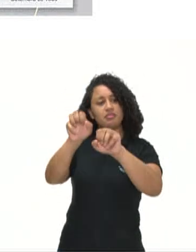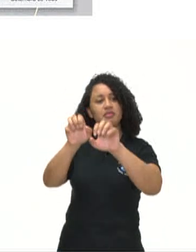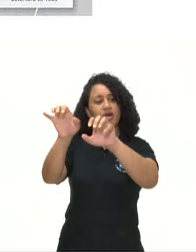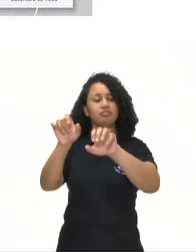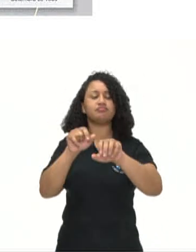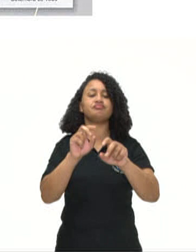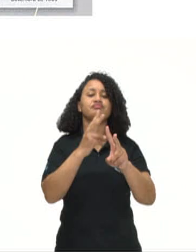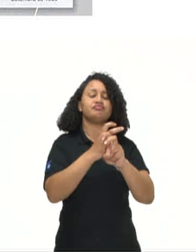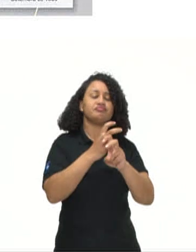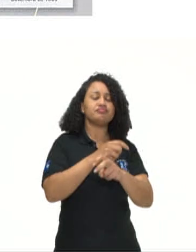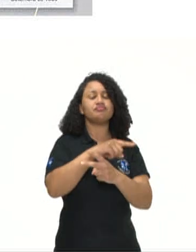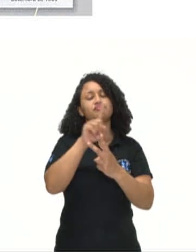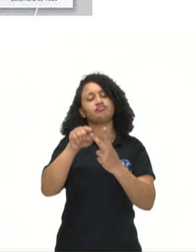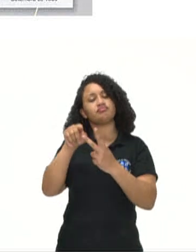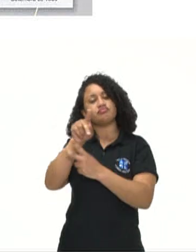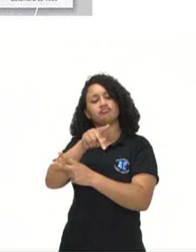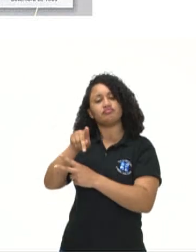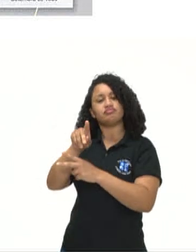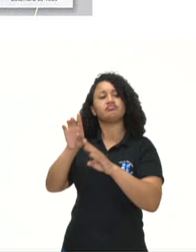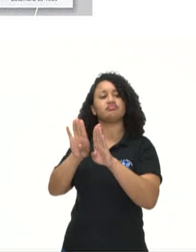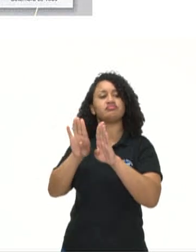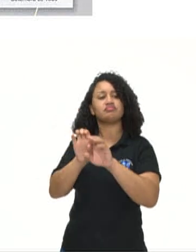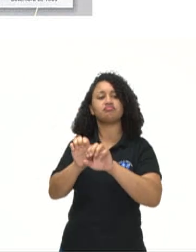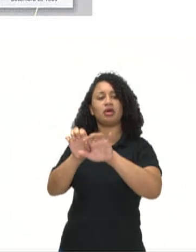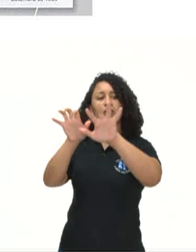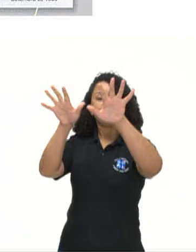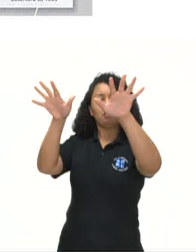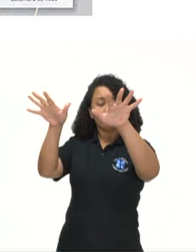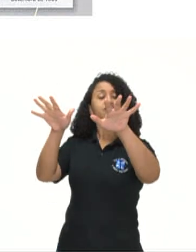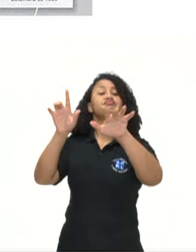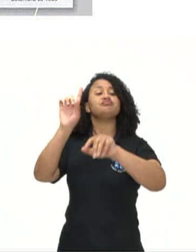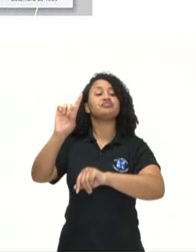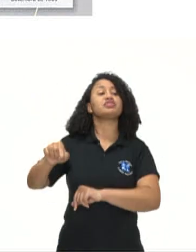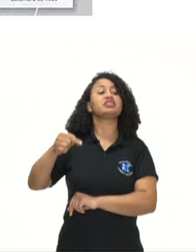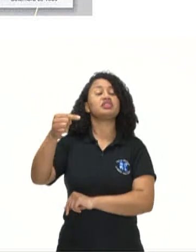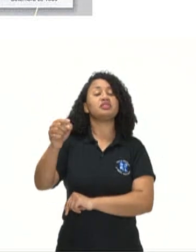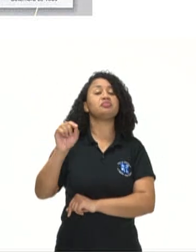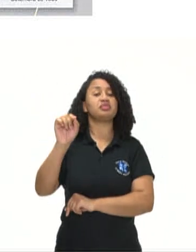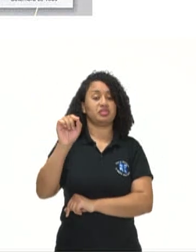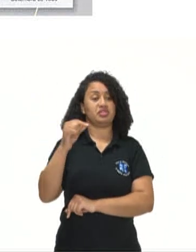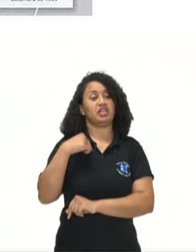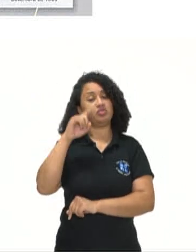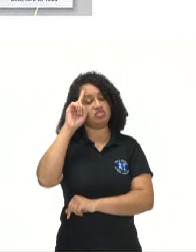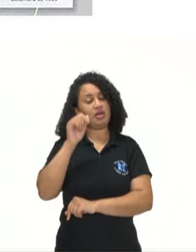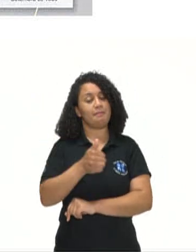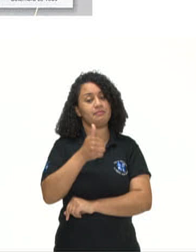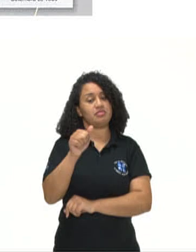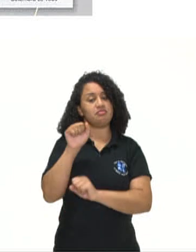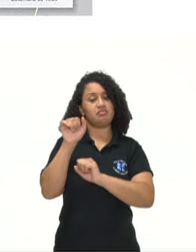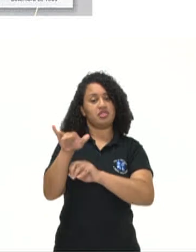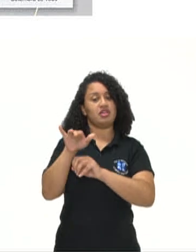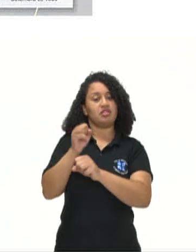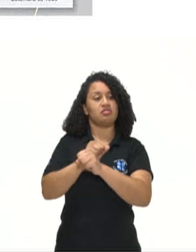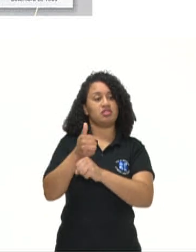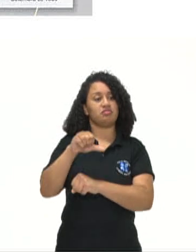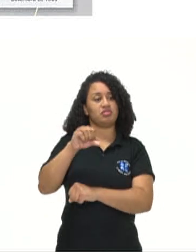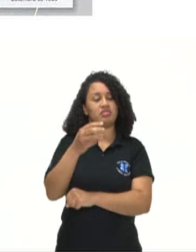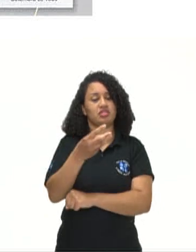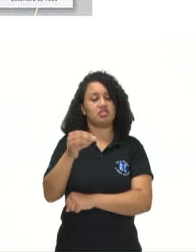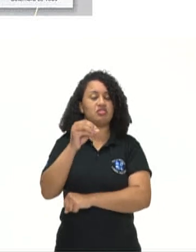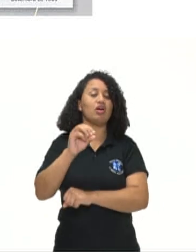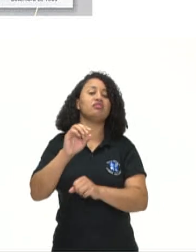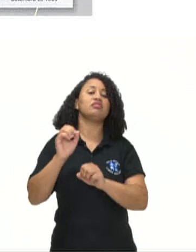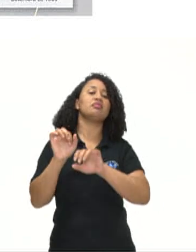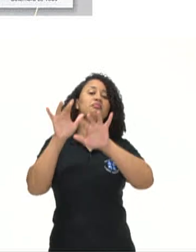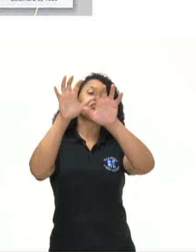Áustria, Tchecoslováquia, os Sudetos ali, e depois, por último, em 1º de setembro de 39, a